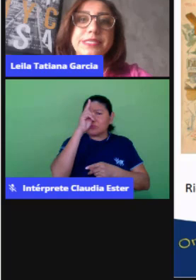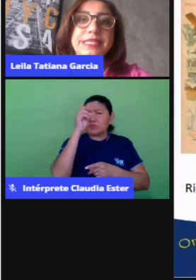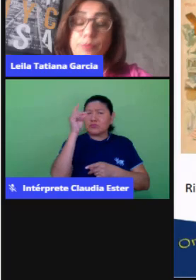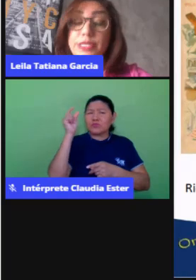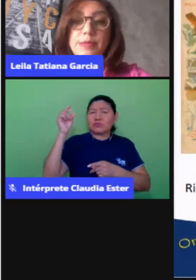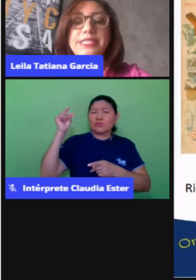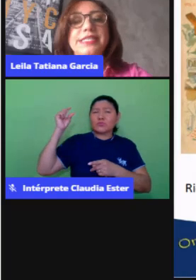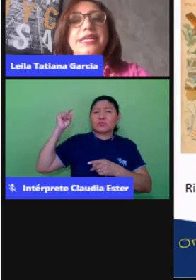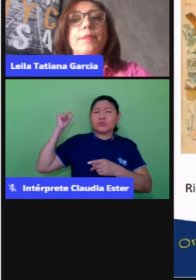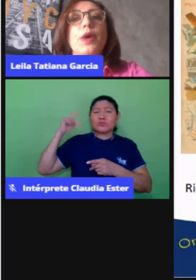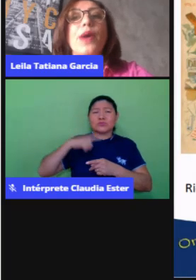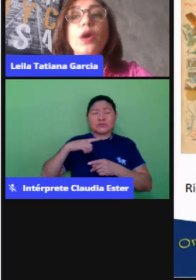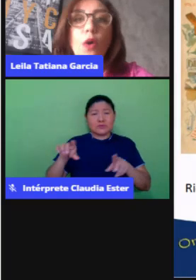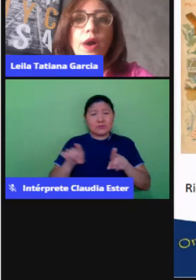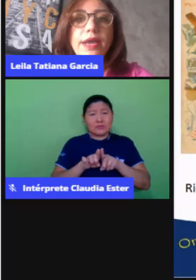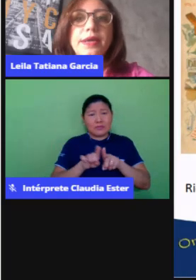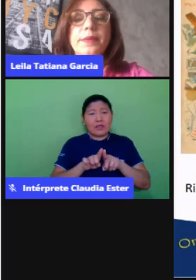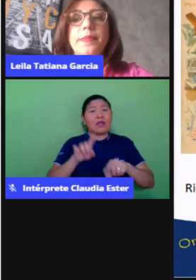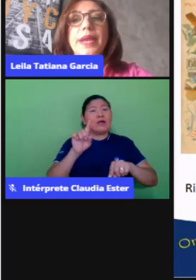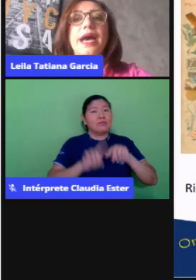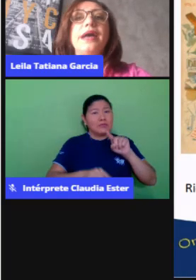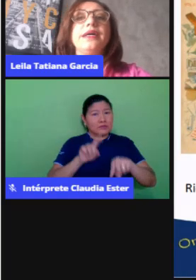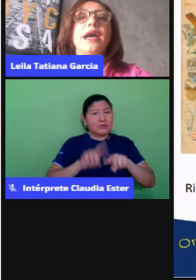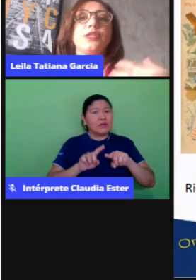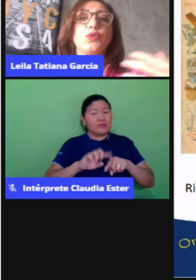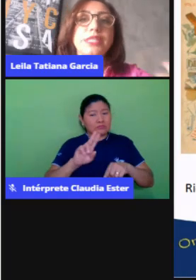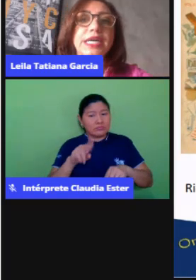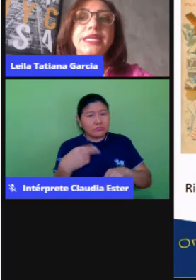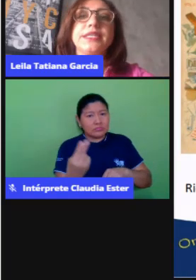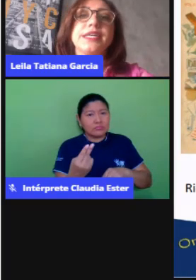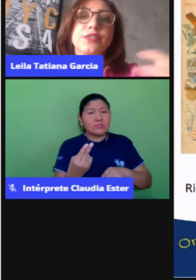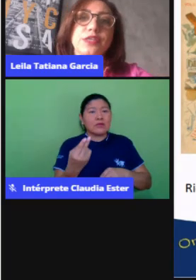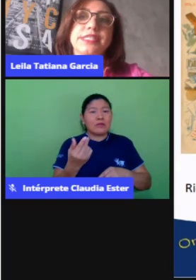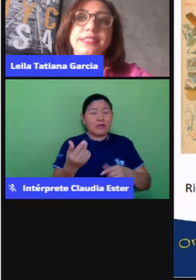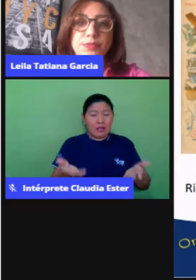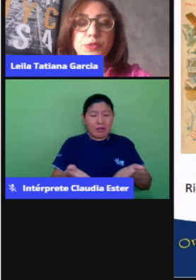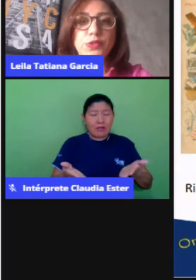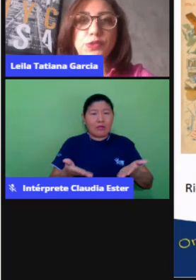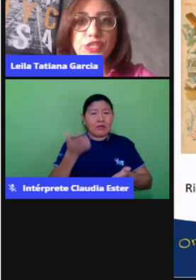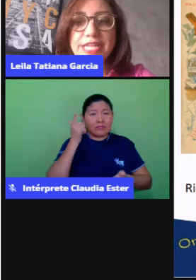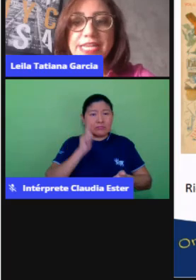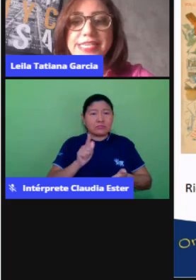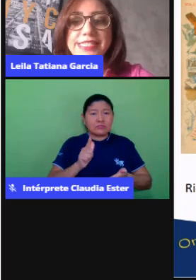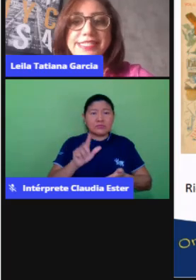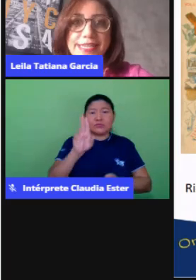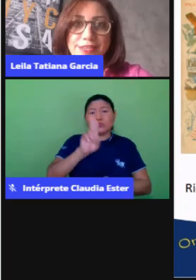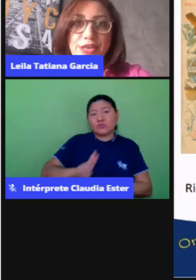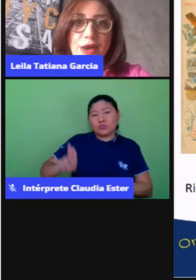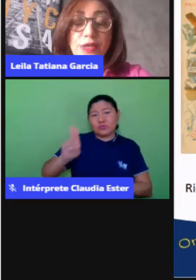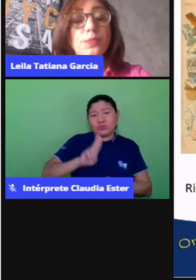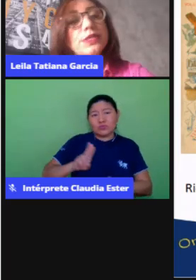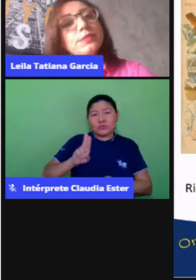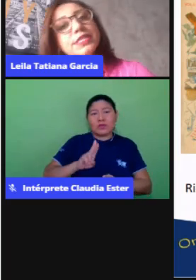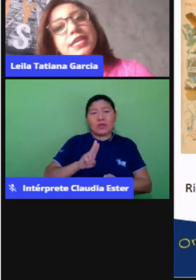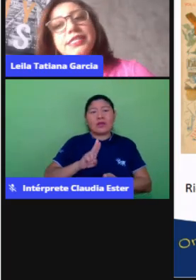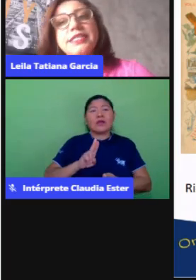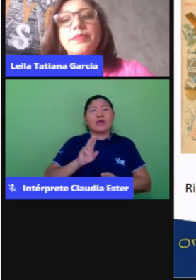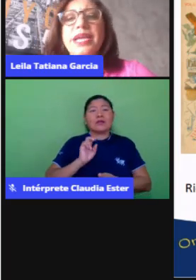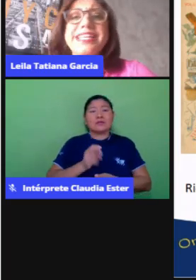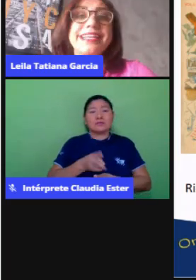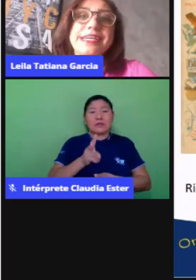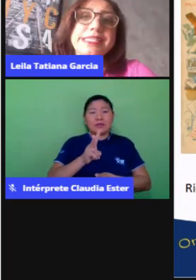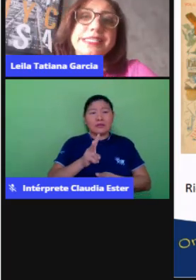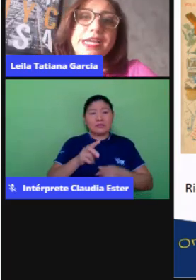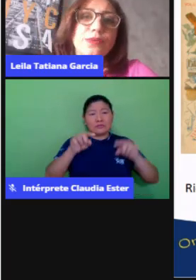nós podemos lançar mão agora para ajudar nas nossas transposições didáticas na sala de aula. Não podemos